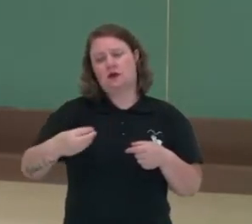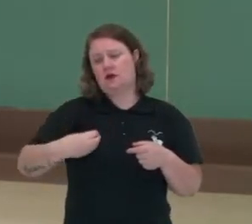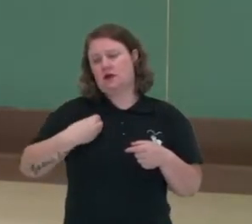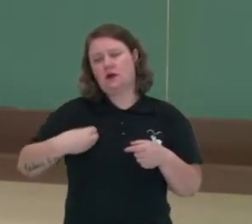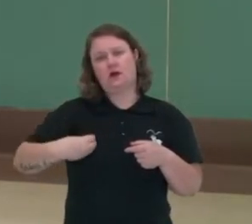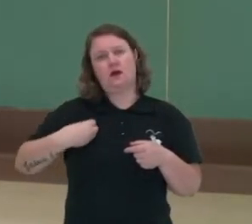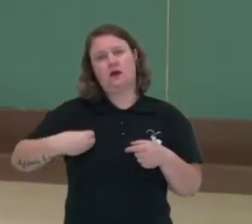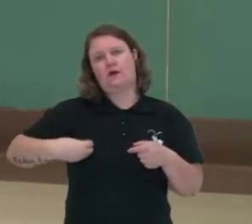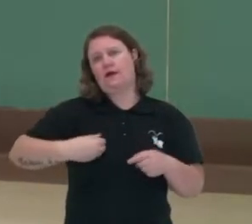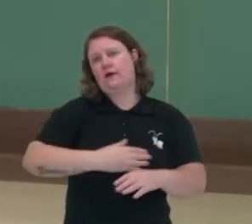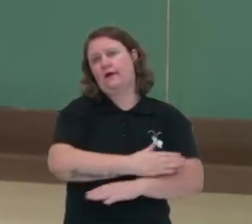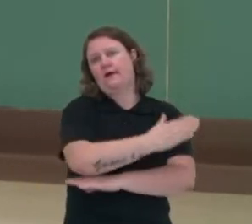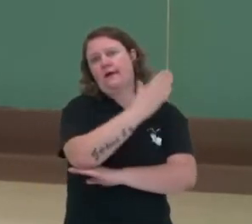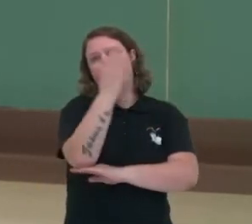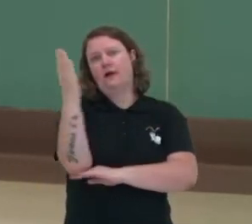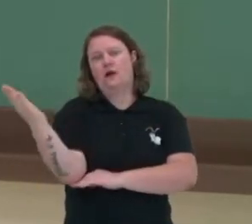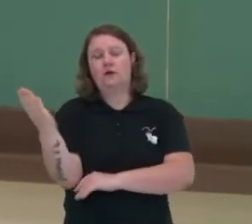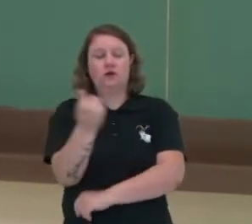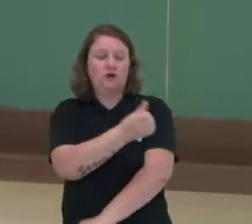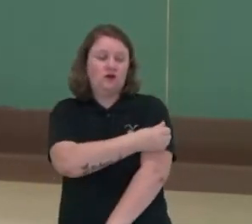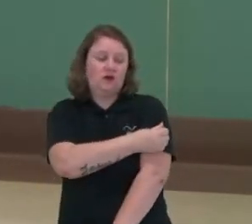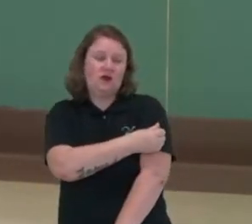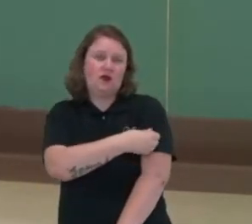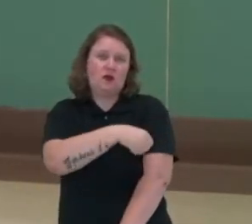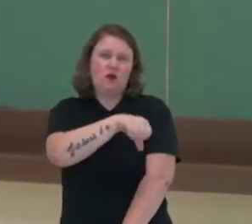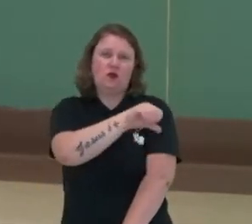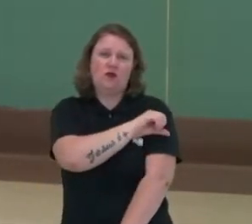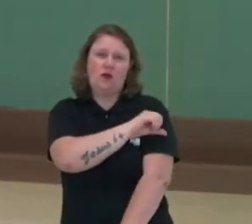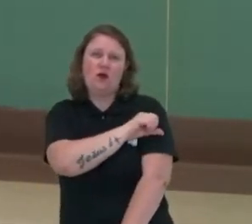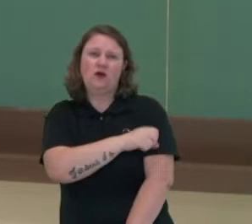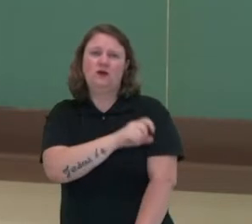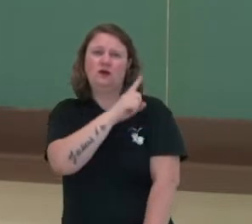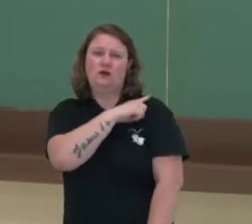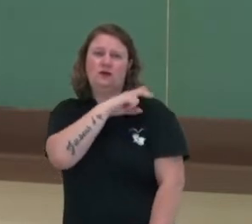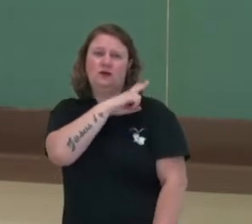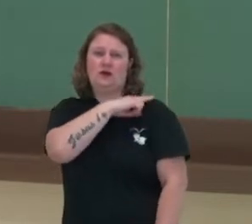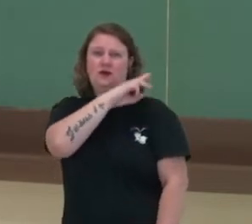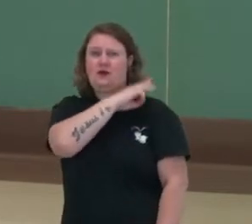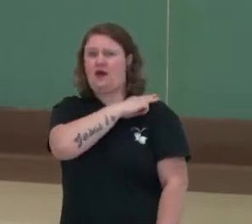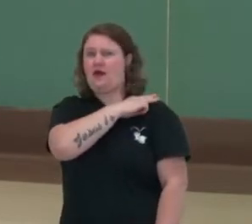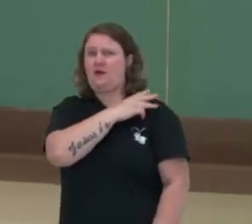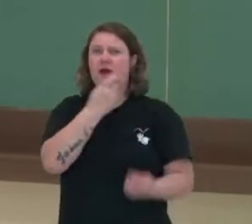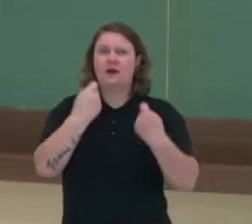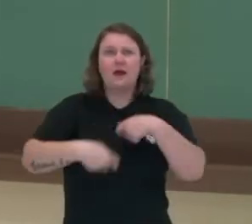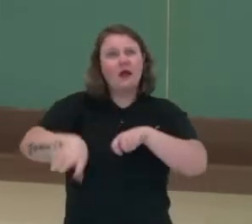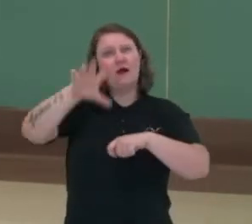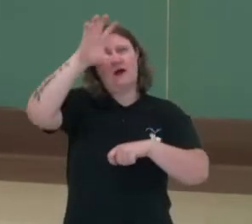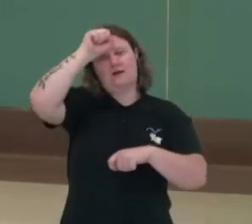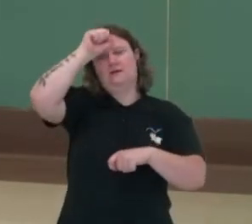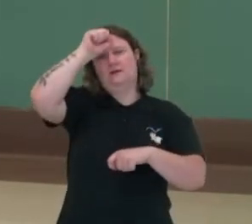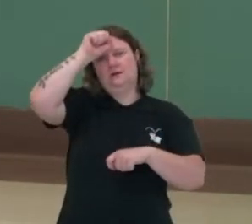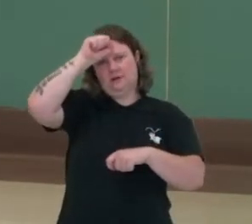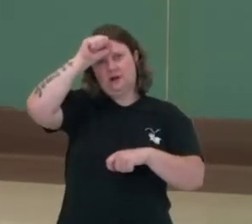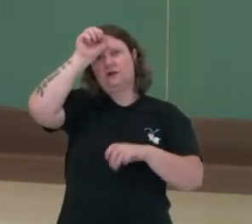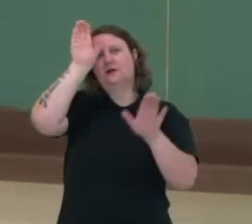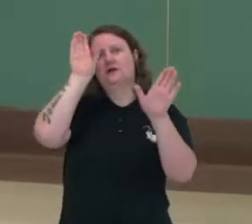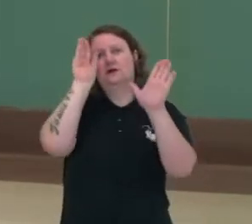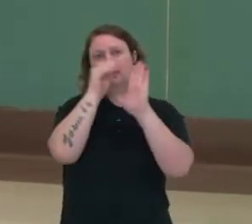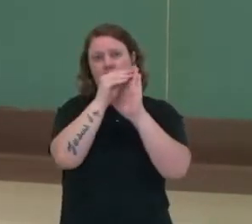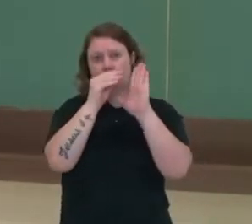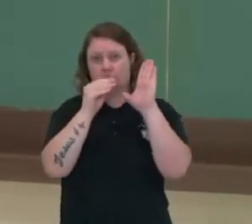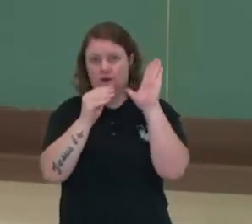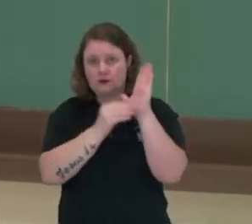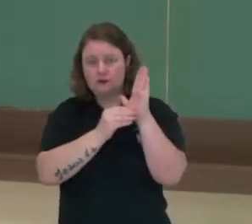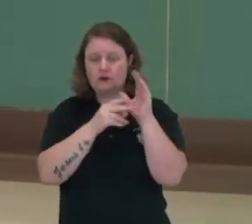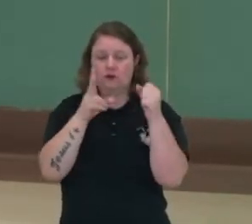o sexto até o ensino médio e depois na vida também, né? Então é bom aprender essa questão do verbo, a